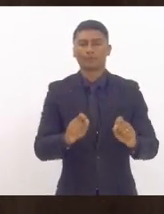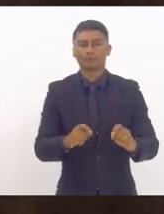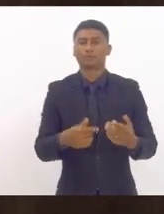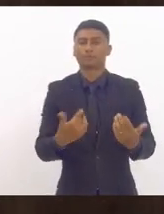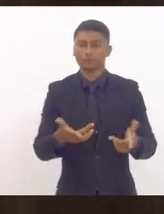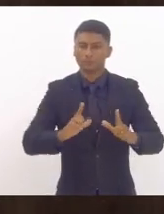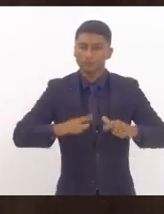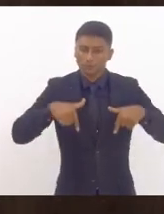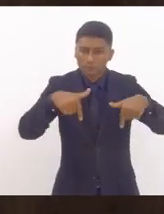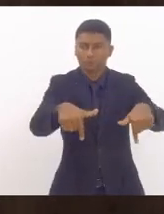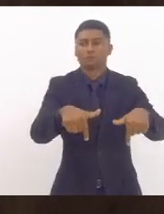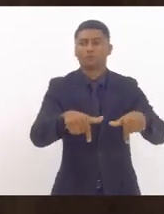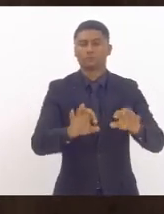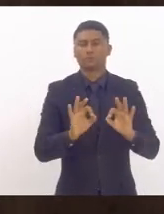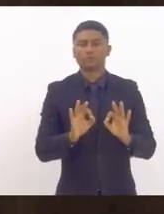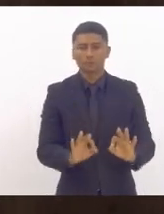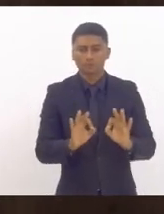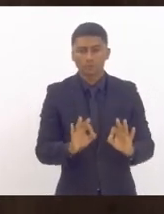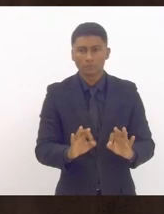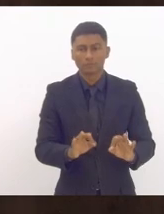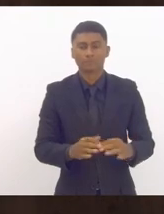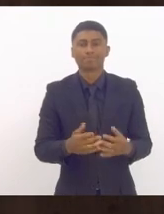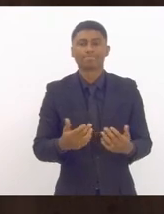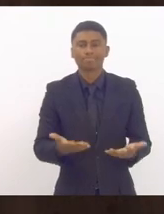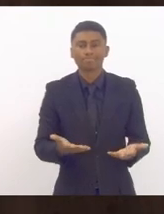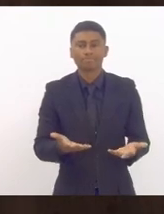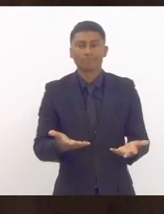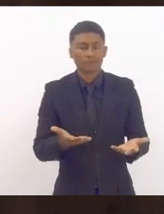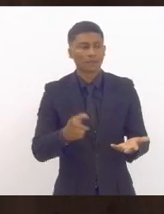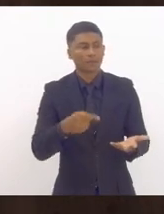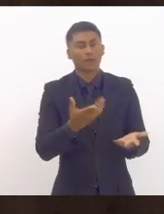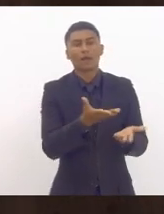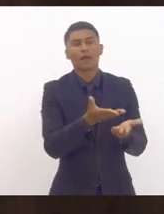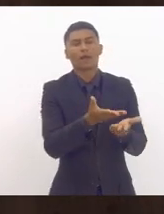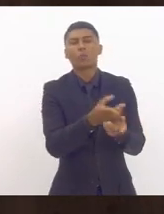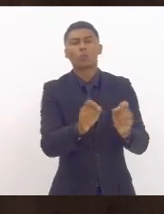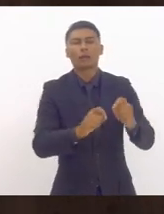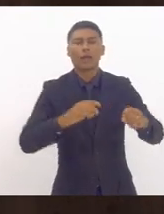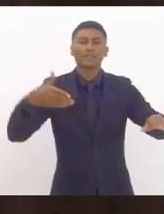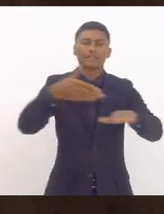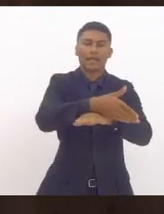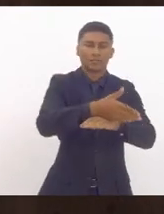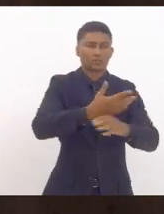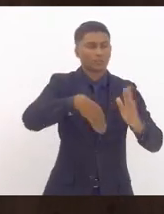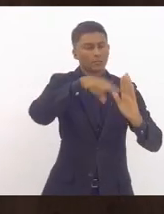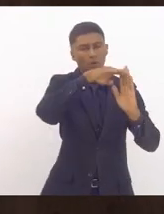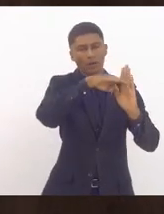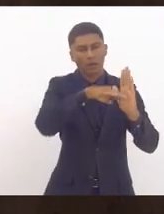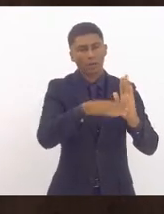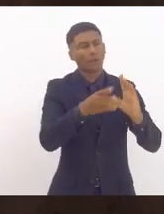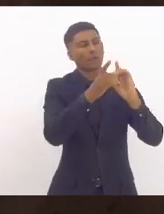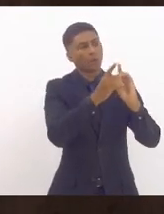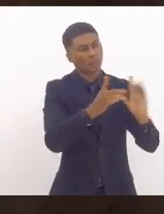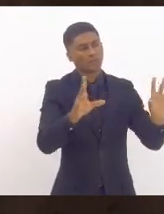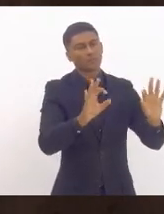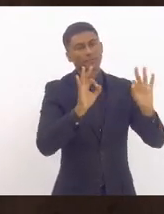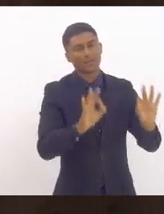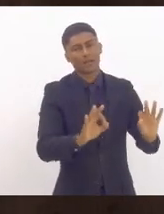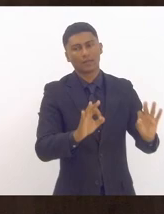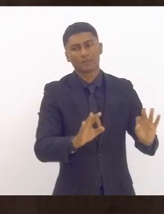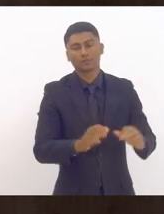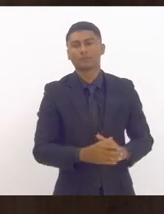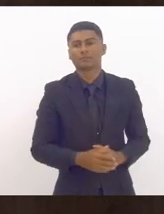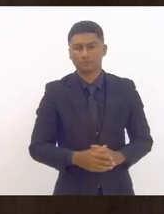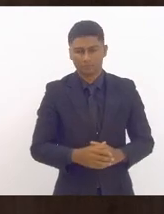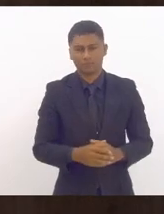ação afirmativa que visem garantir a democratização do acesso aos programas, ao programa especificamente,